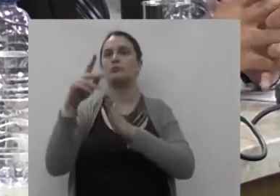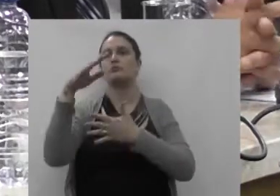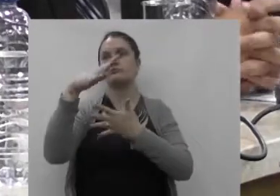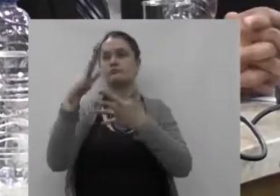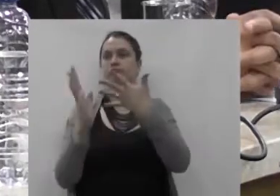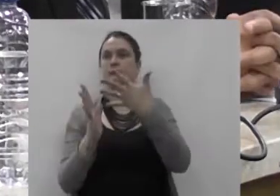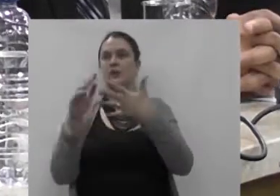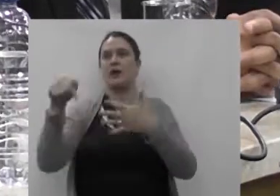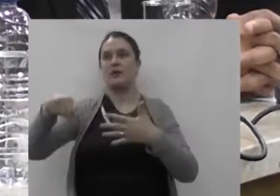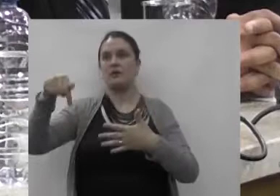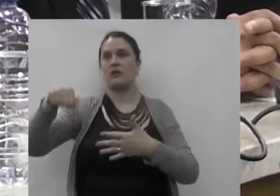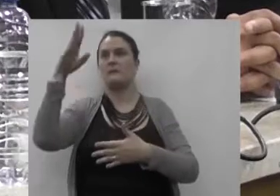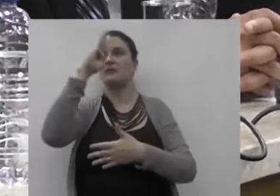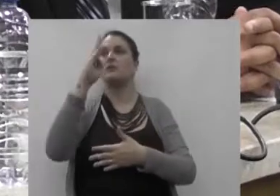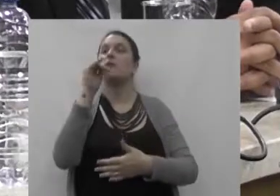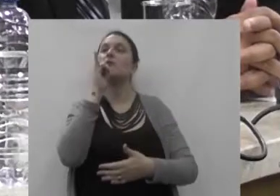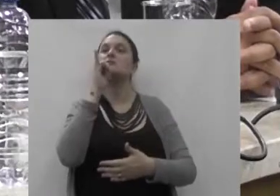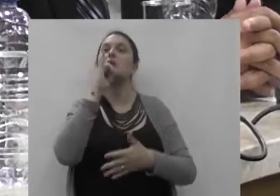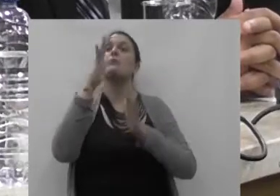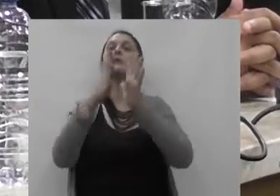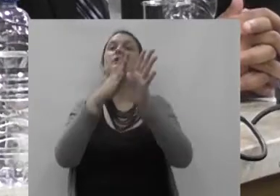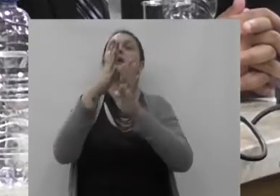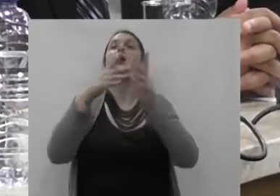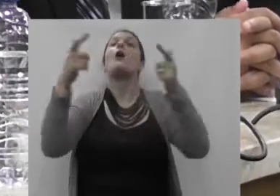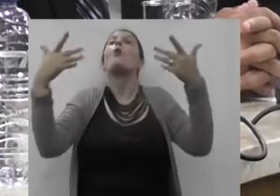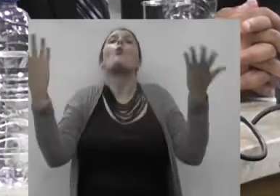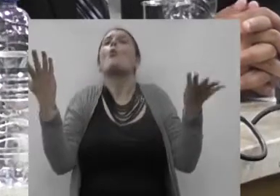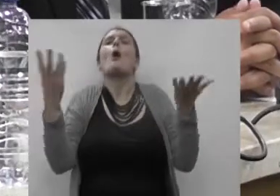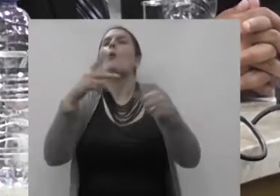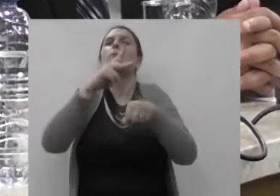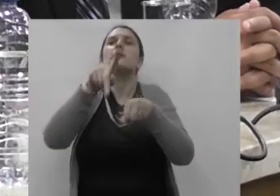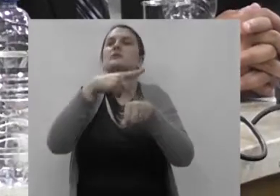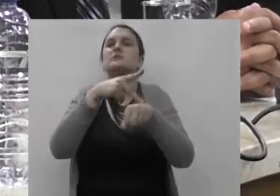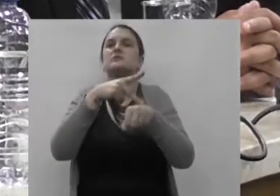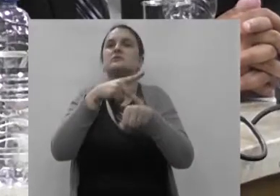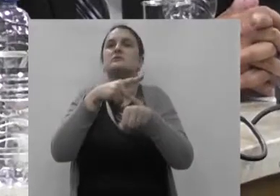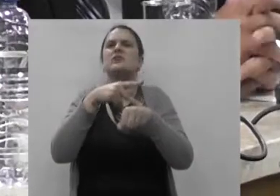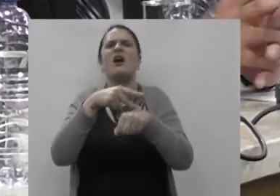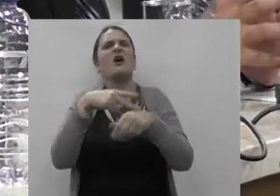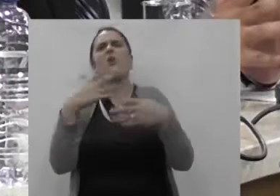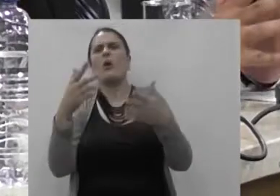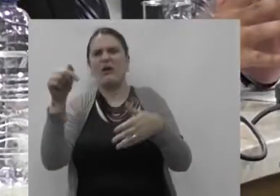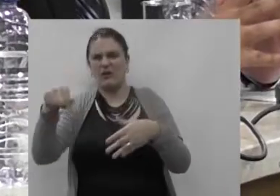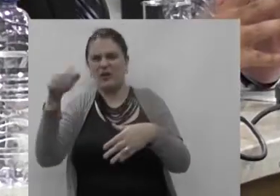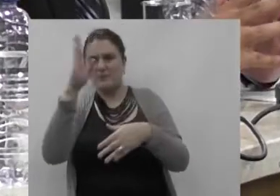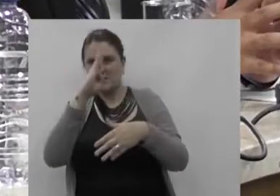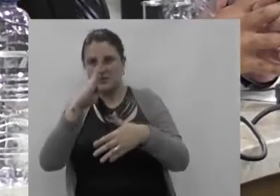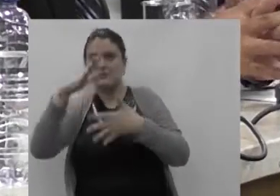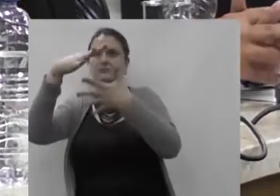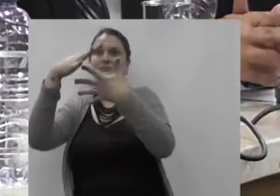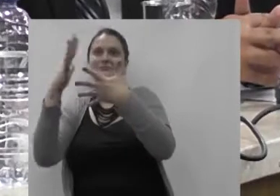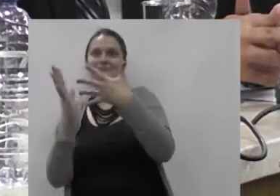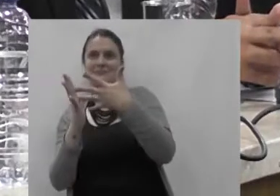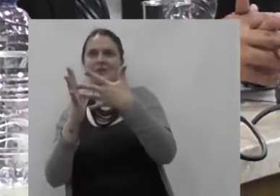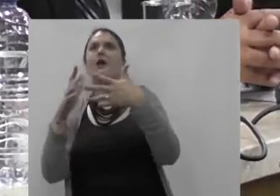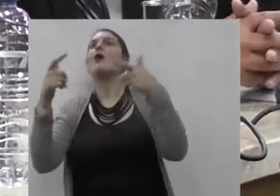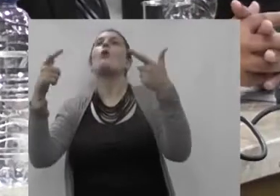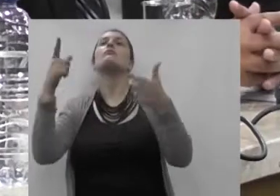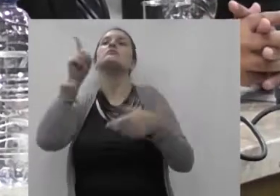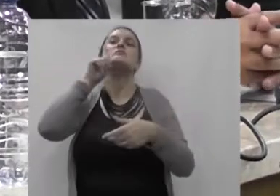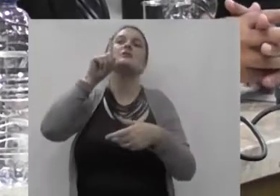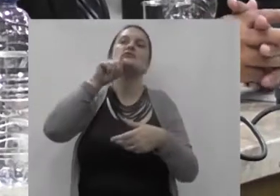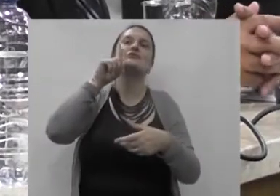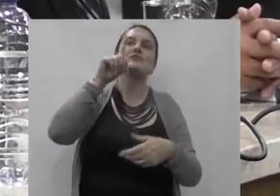acontecer. E eu já liguei, não tinha documentação, até errei, deveria ter feito um ofício pedindo para a